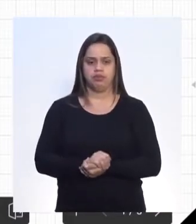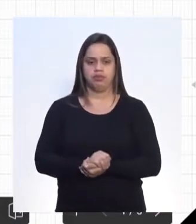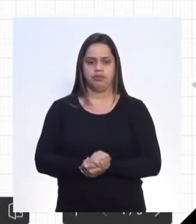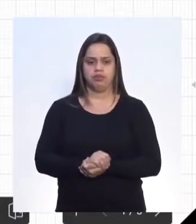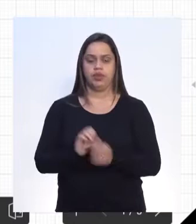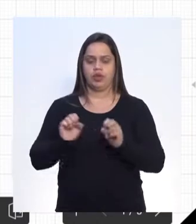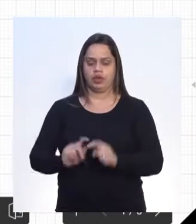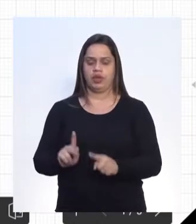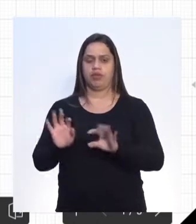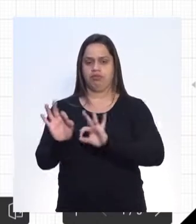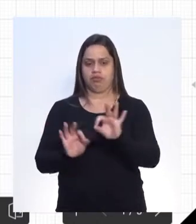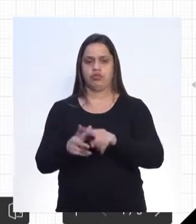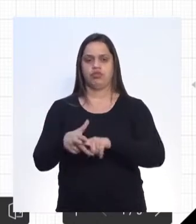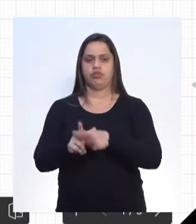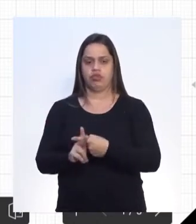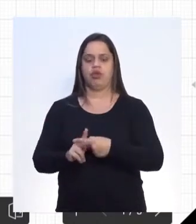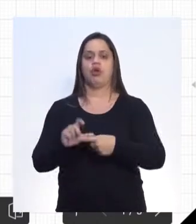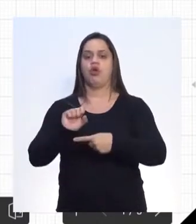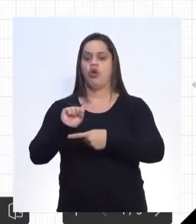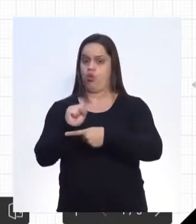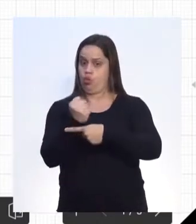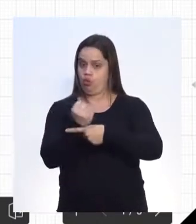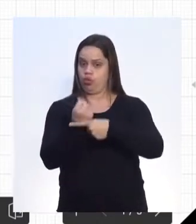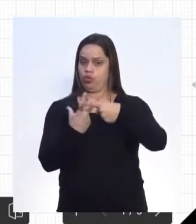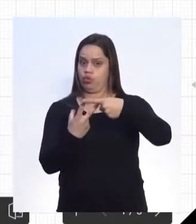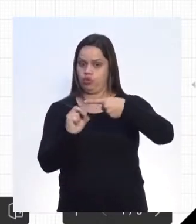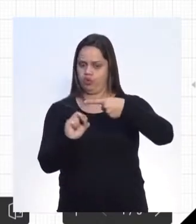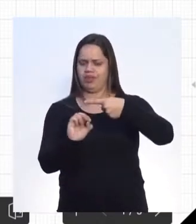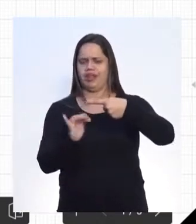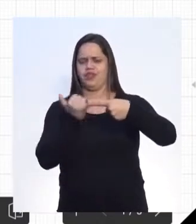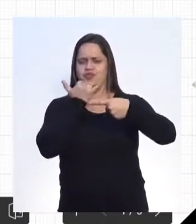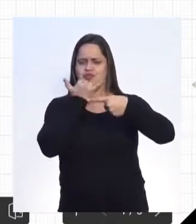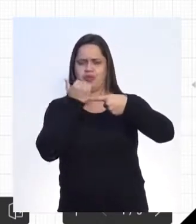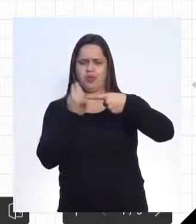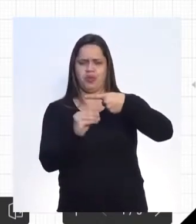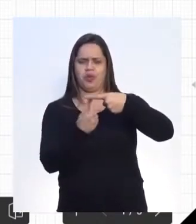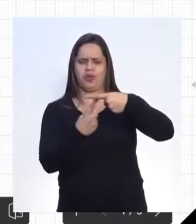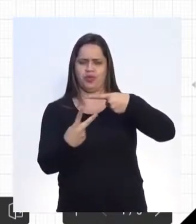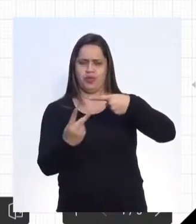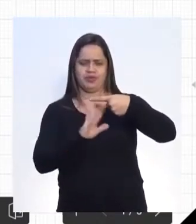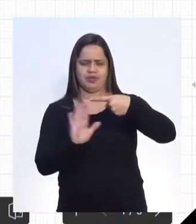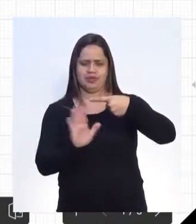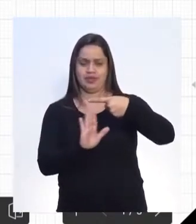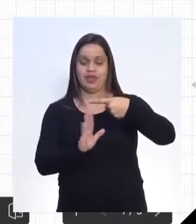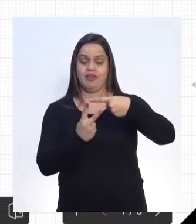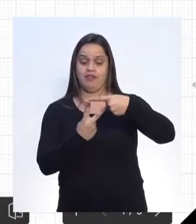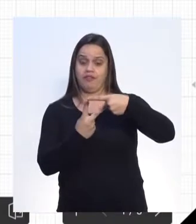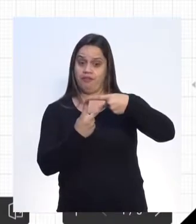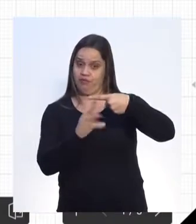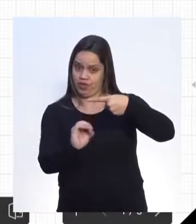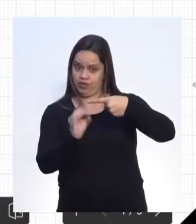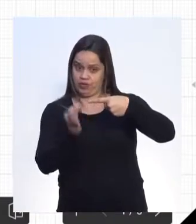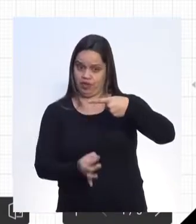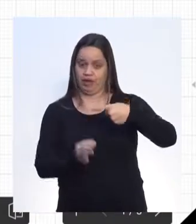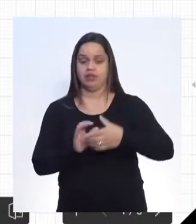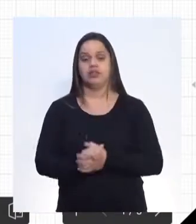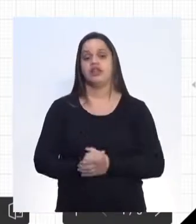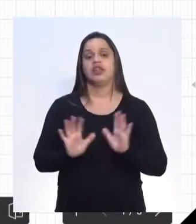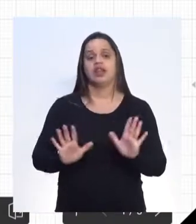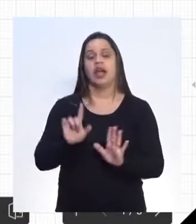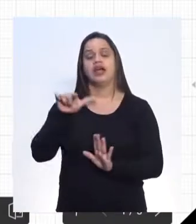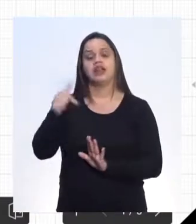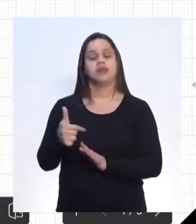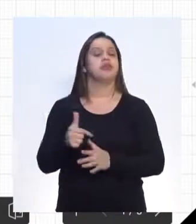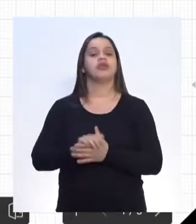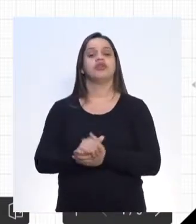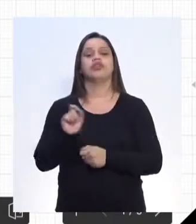Ok? Então, a gente tem aqui, desculpas, tá? 8 sobre 20. E aqui nós vamos